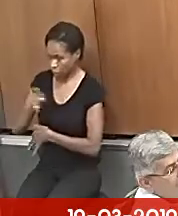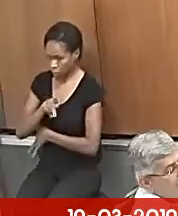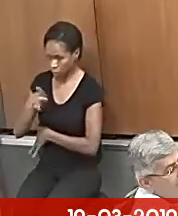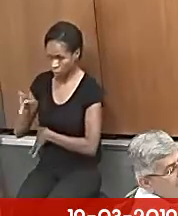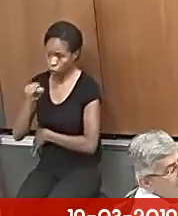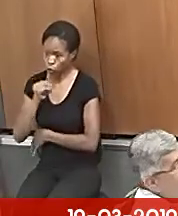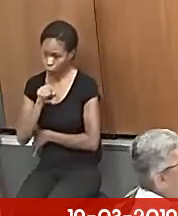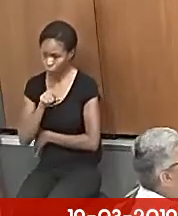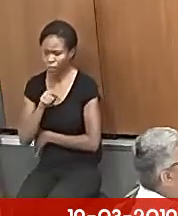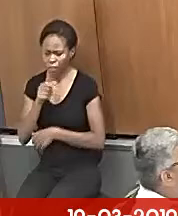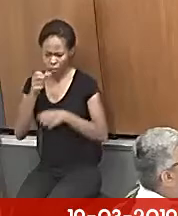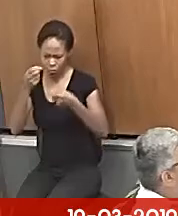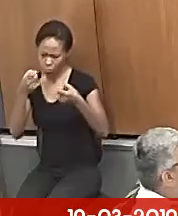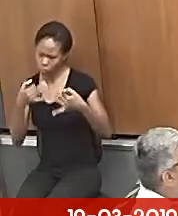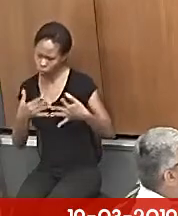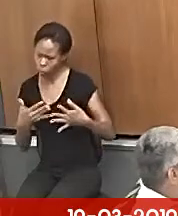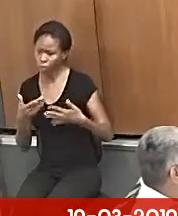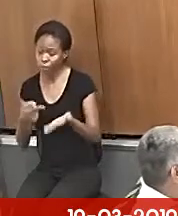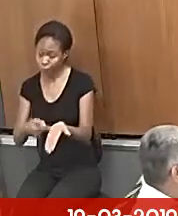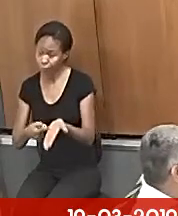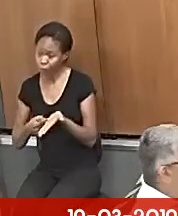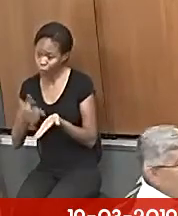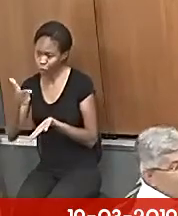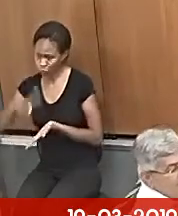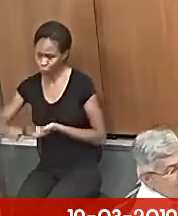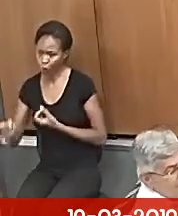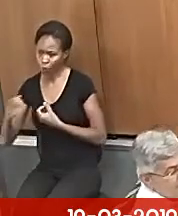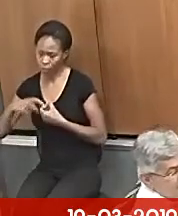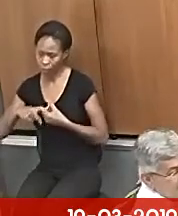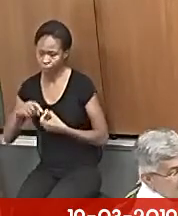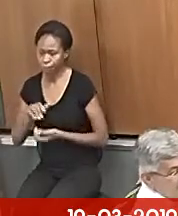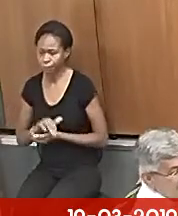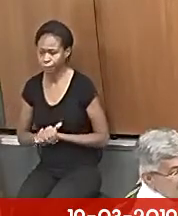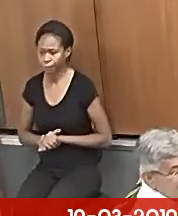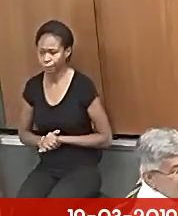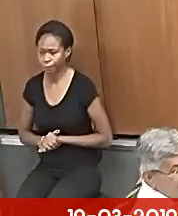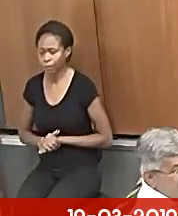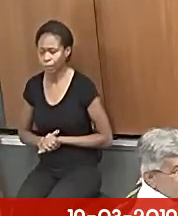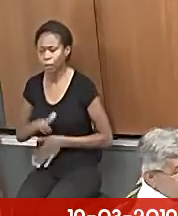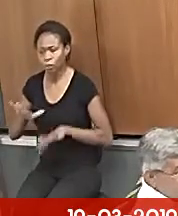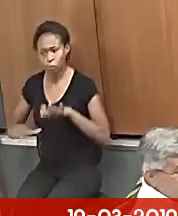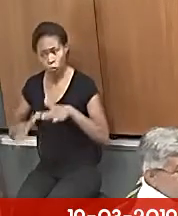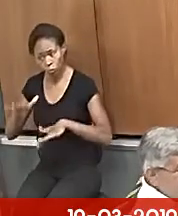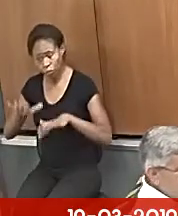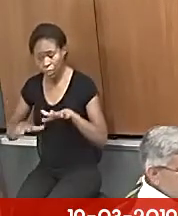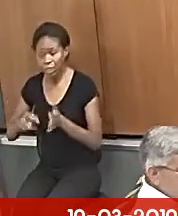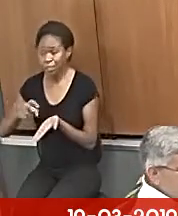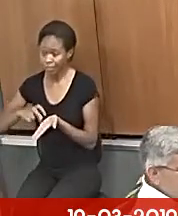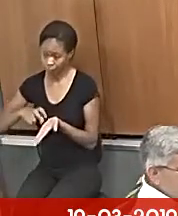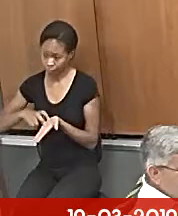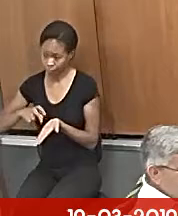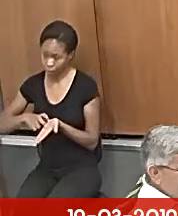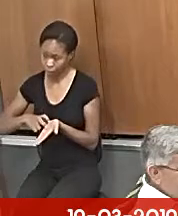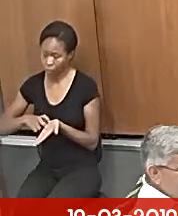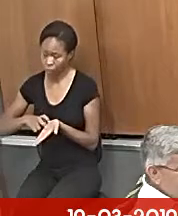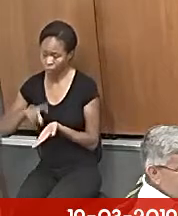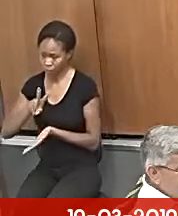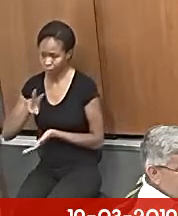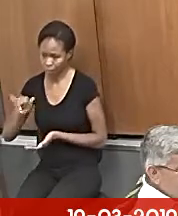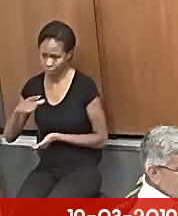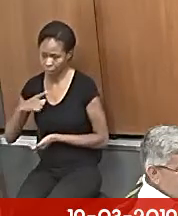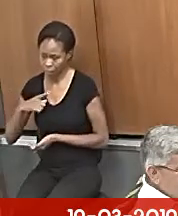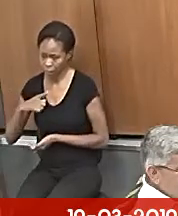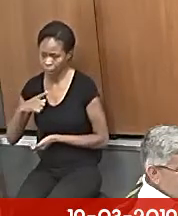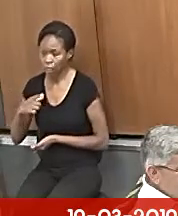convida para que você esteja conosco aqui provavelmente na parte da manhã é assim é inclusive a cíntia que